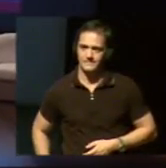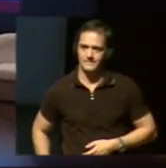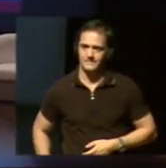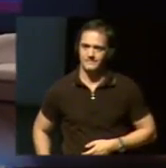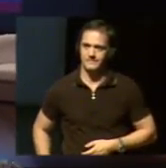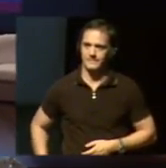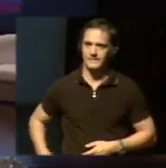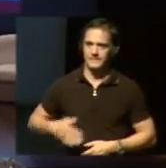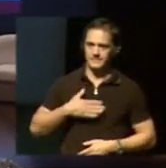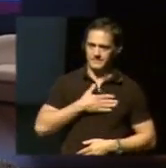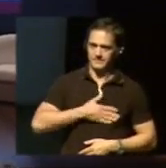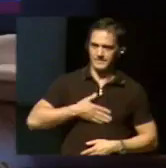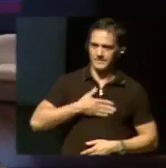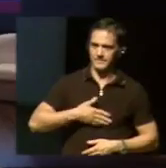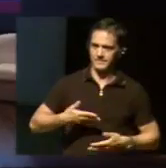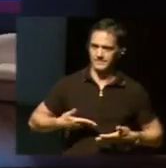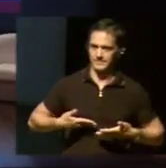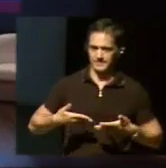pelo convite,